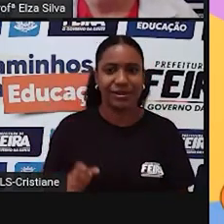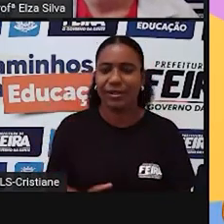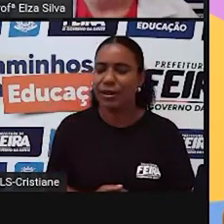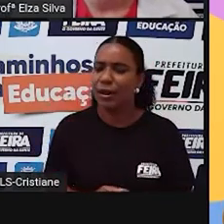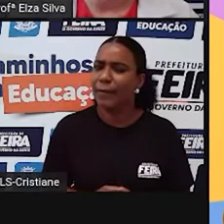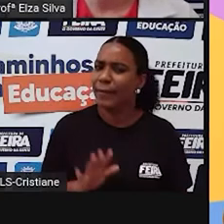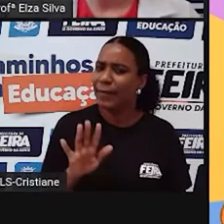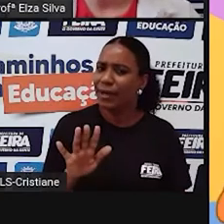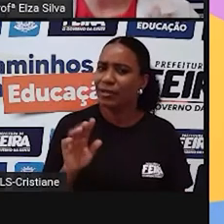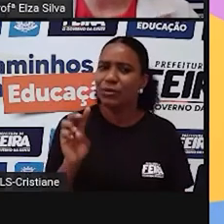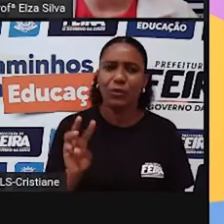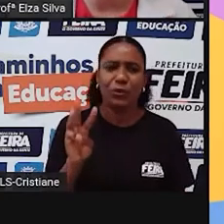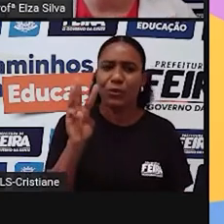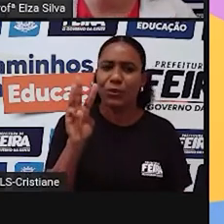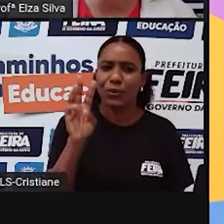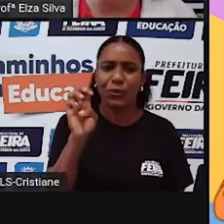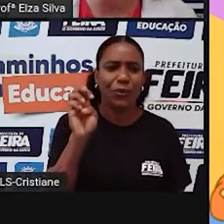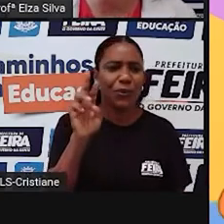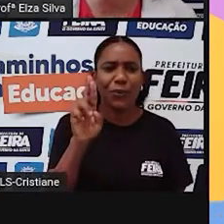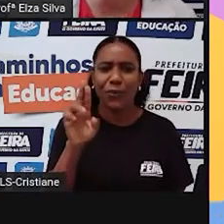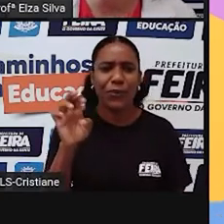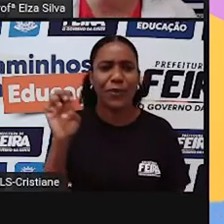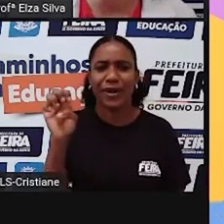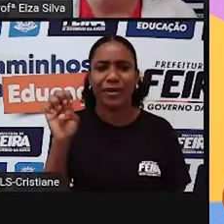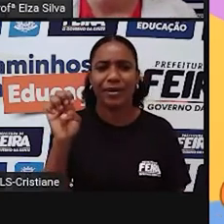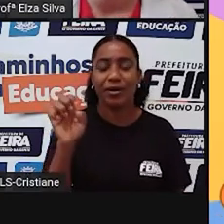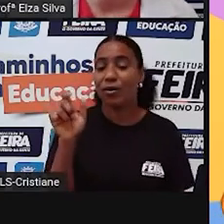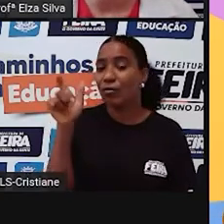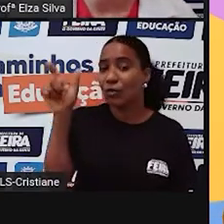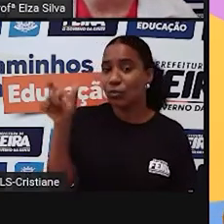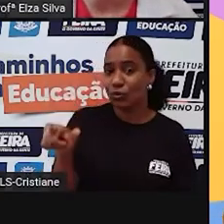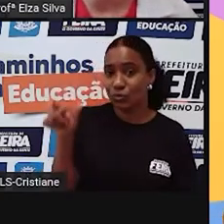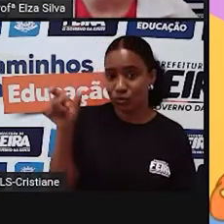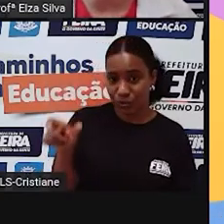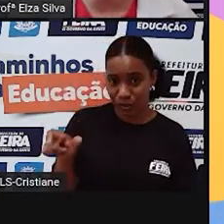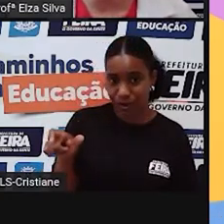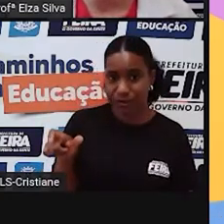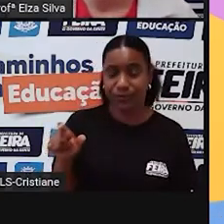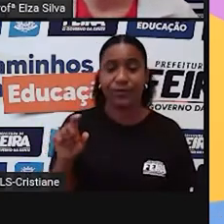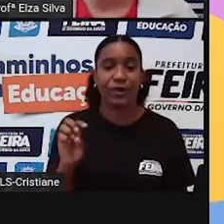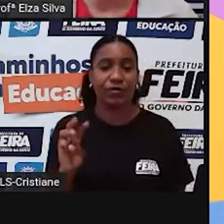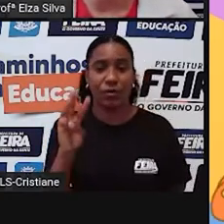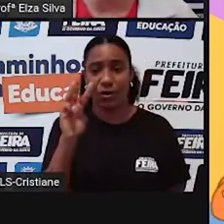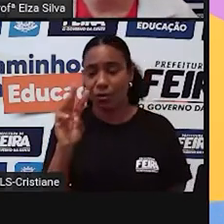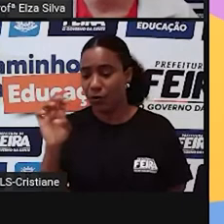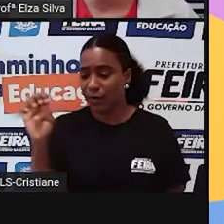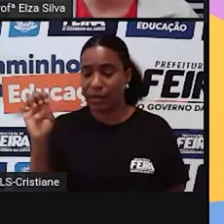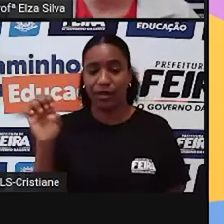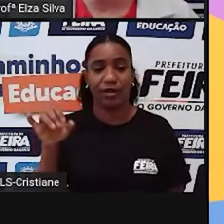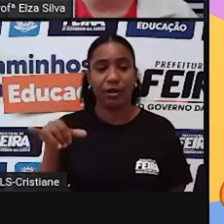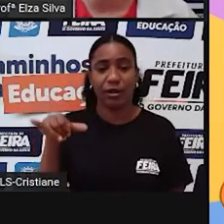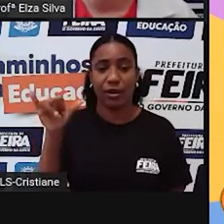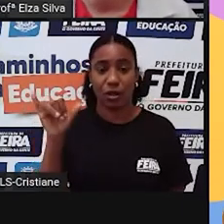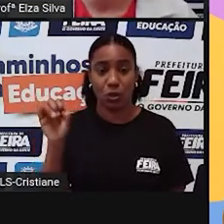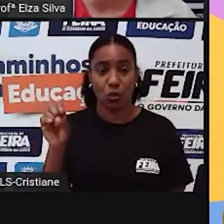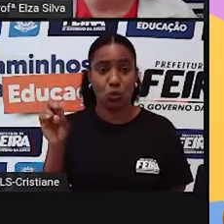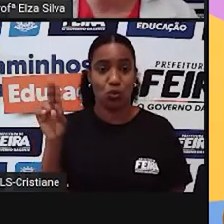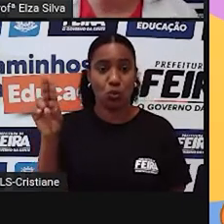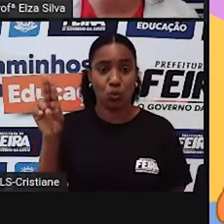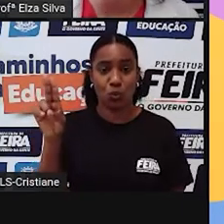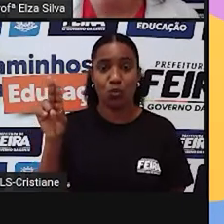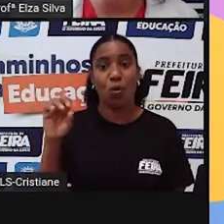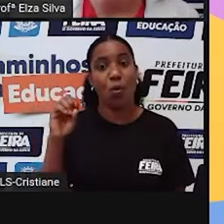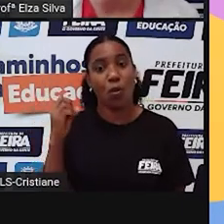were, quando os sujeitos de minha oração forem we, you and they.